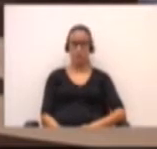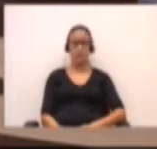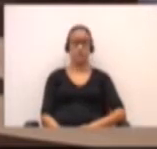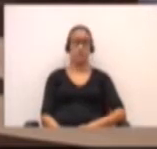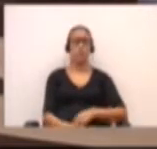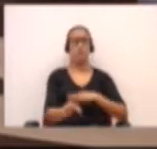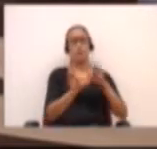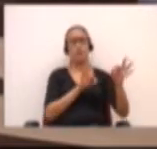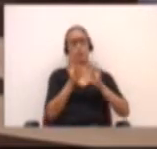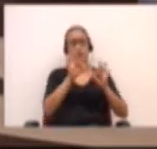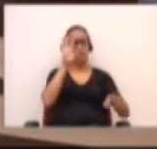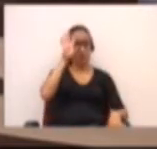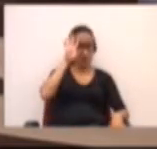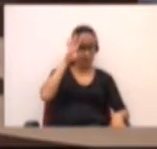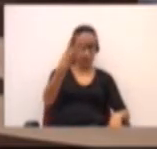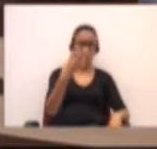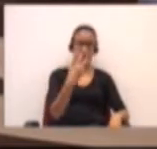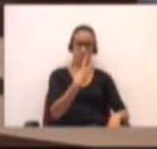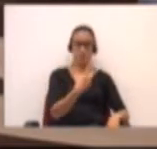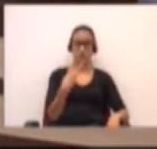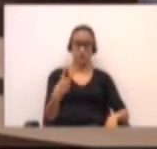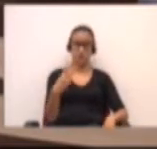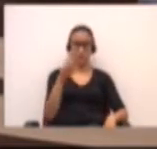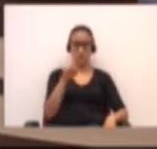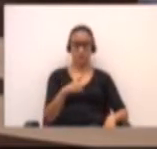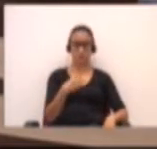Projeto de resolução 22/2015.